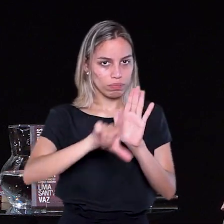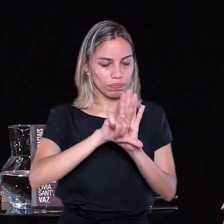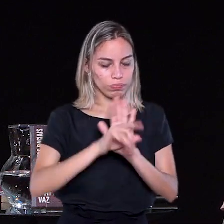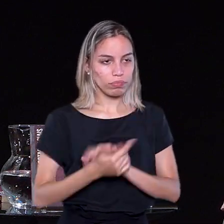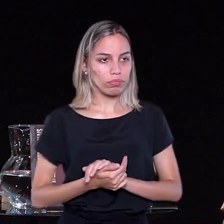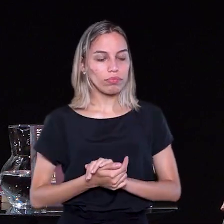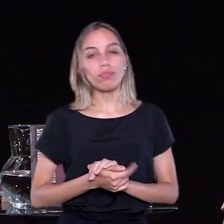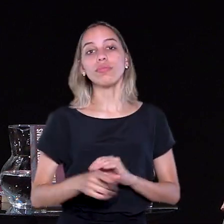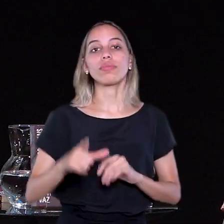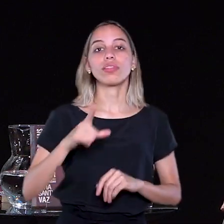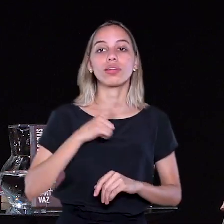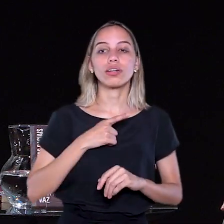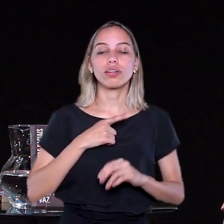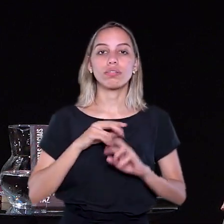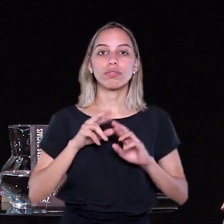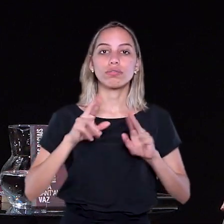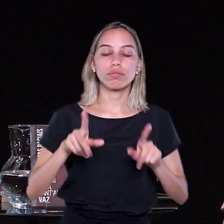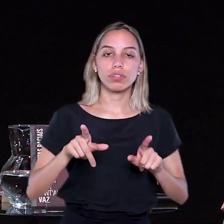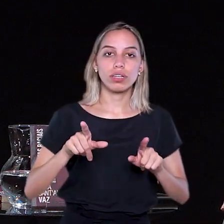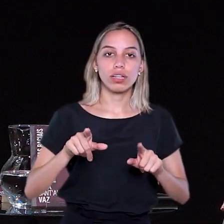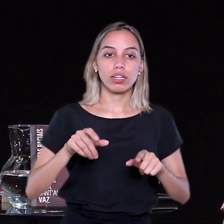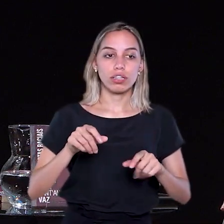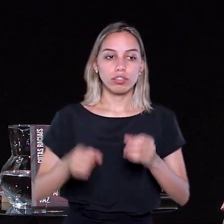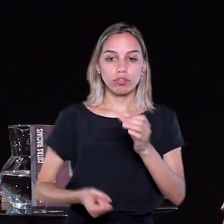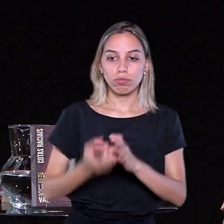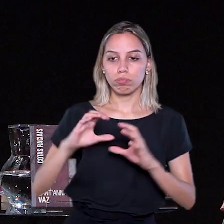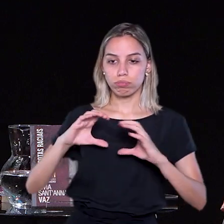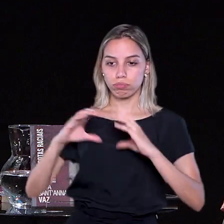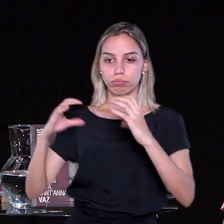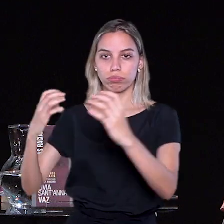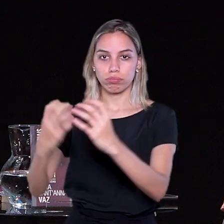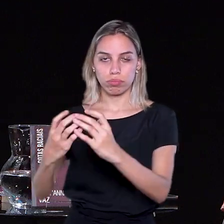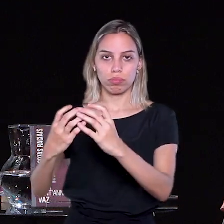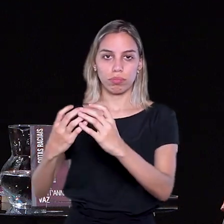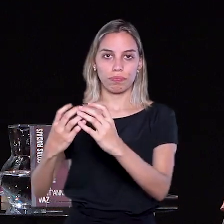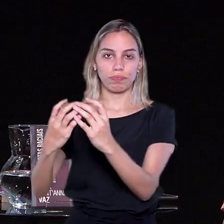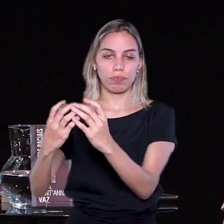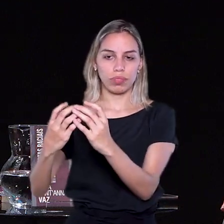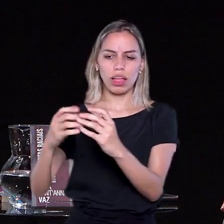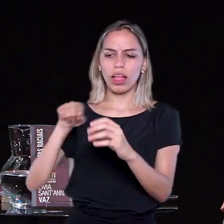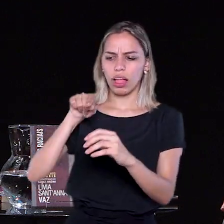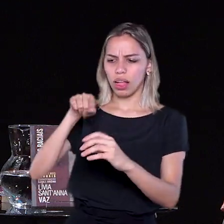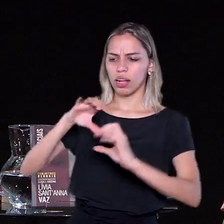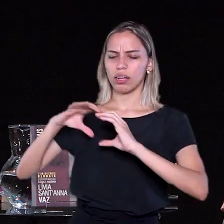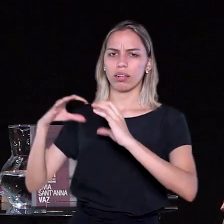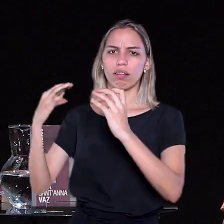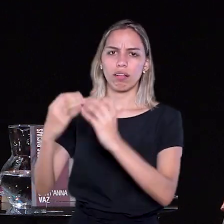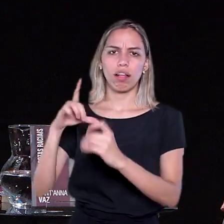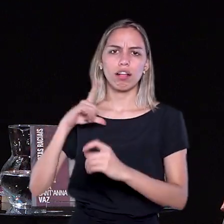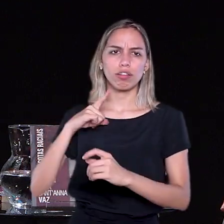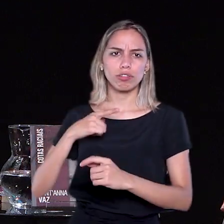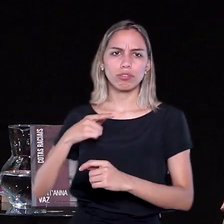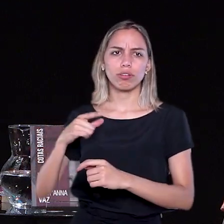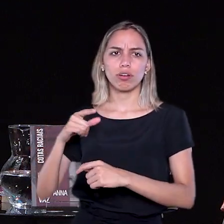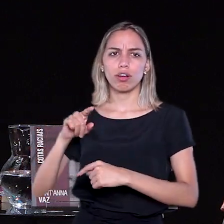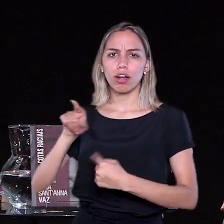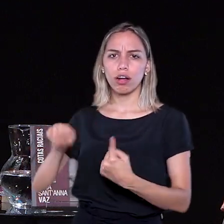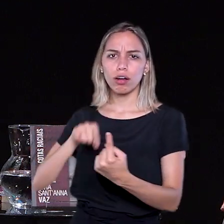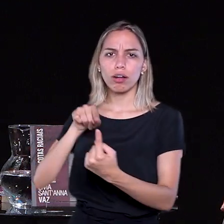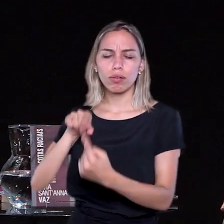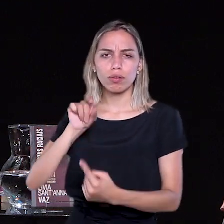vai descentralizar o poder no Brasil, criando assembleias provinciais. E essas assembleias provinciais tinham a